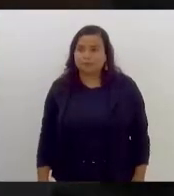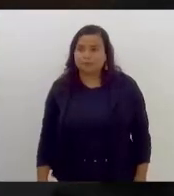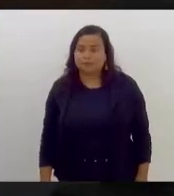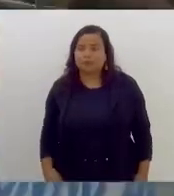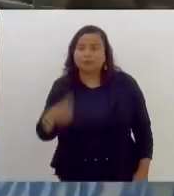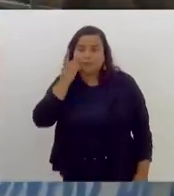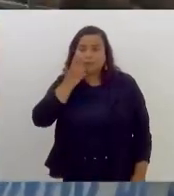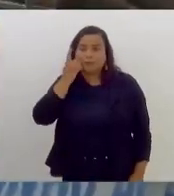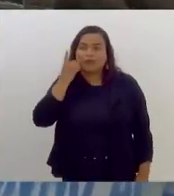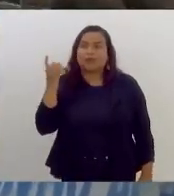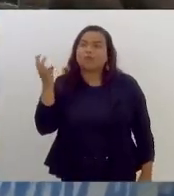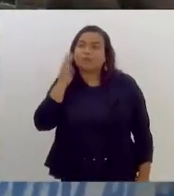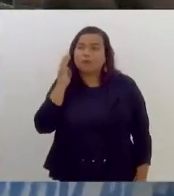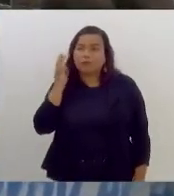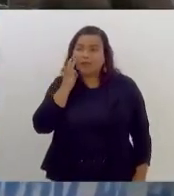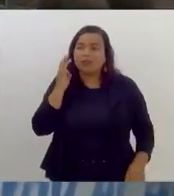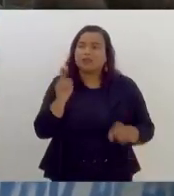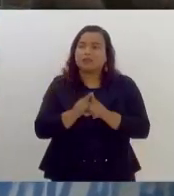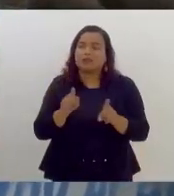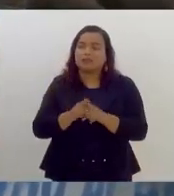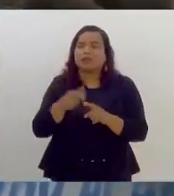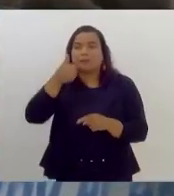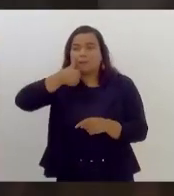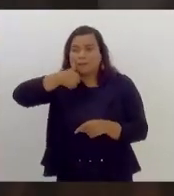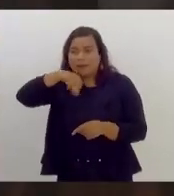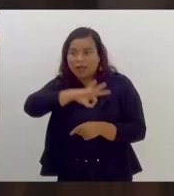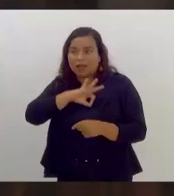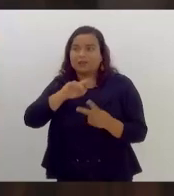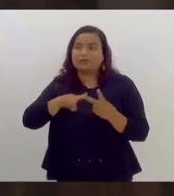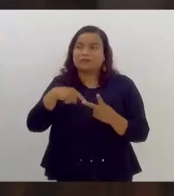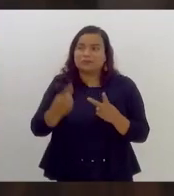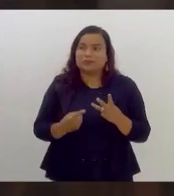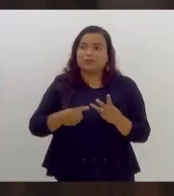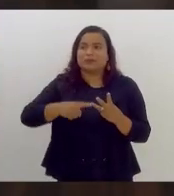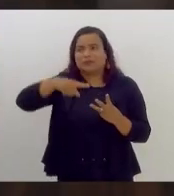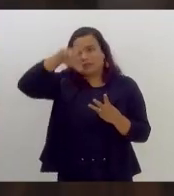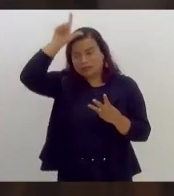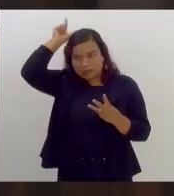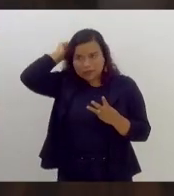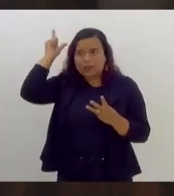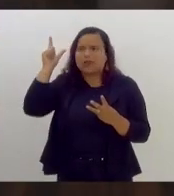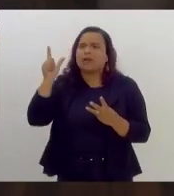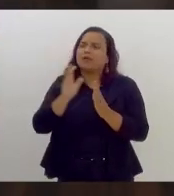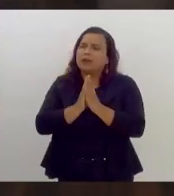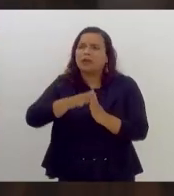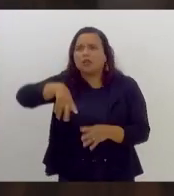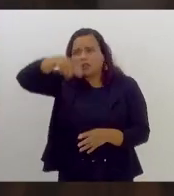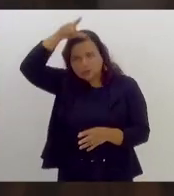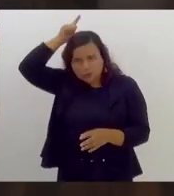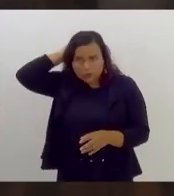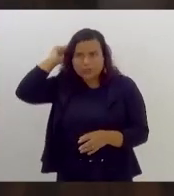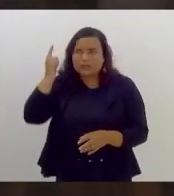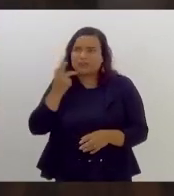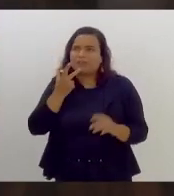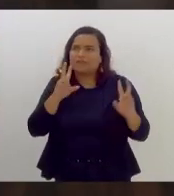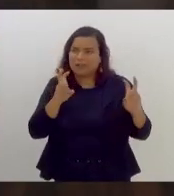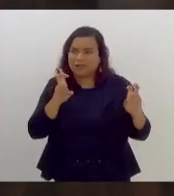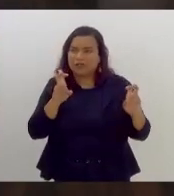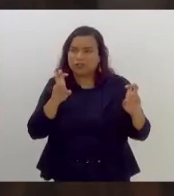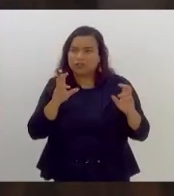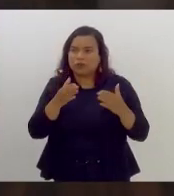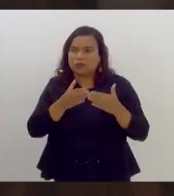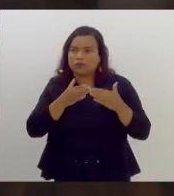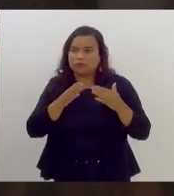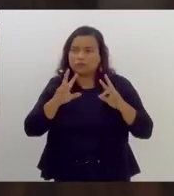Deputado Valdec, seguida deputada Marta, deputado Luiz Paulo. Deixa um instante só. Deputado Luiz, por favor. Só vai fazer uma questão aqui de